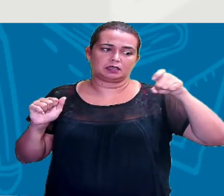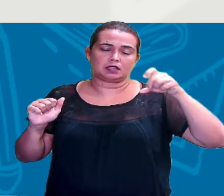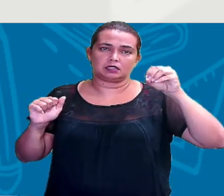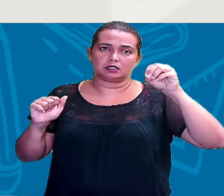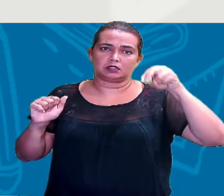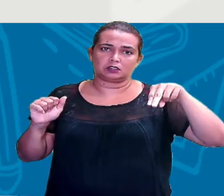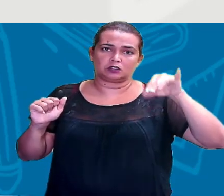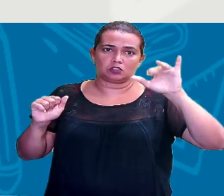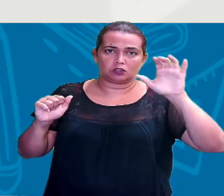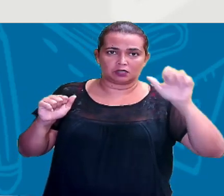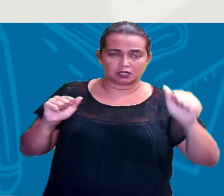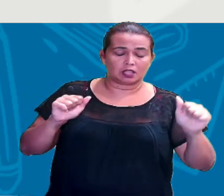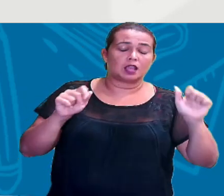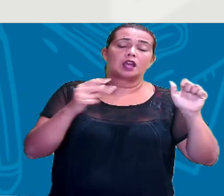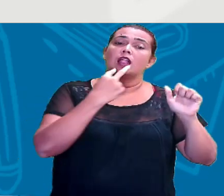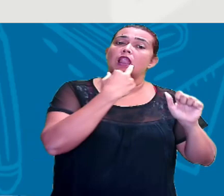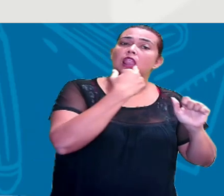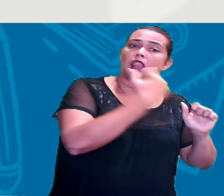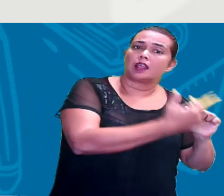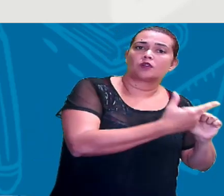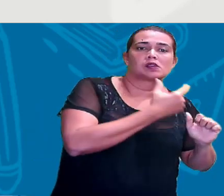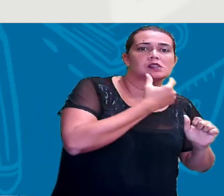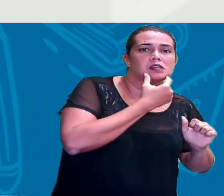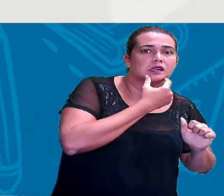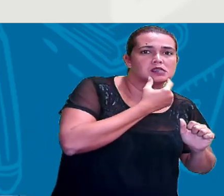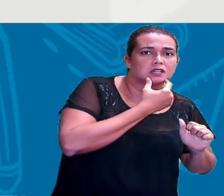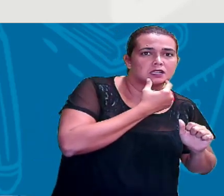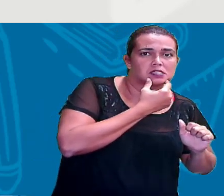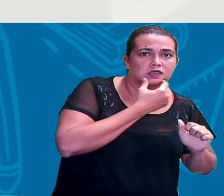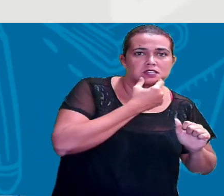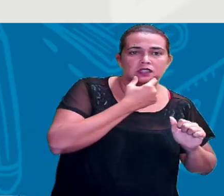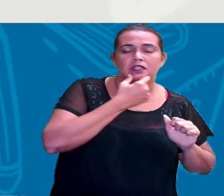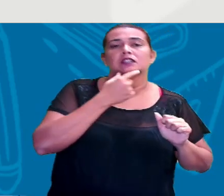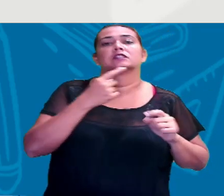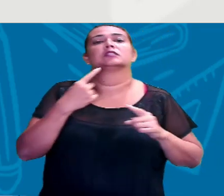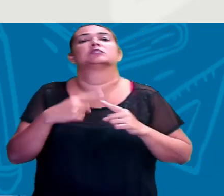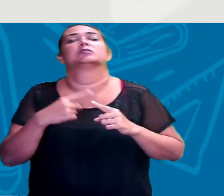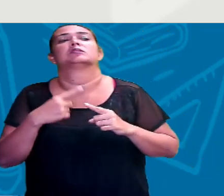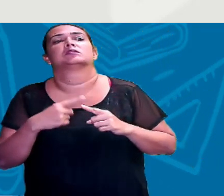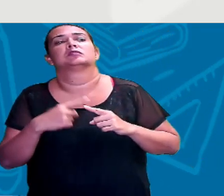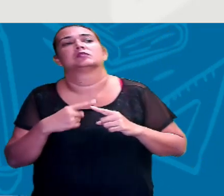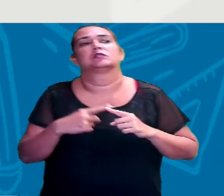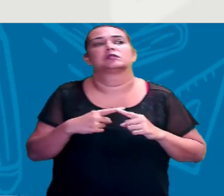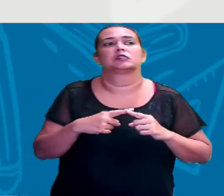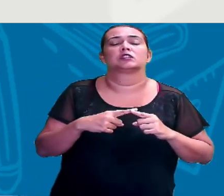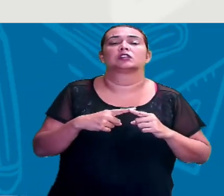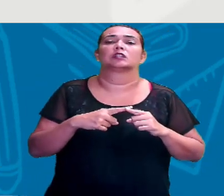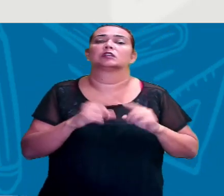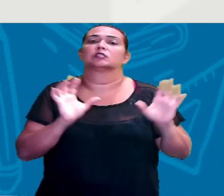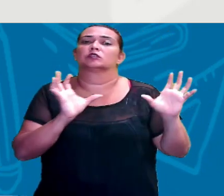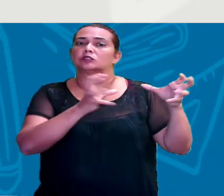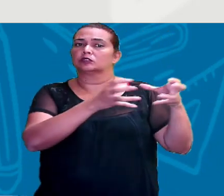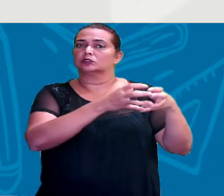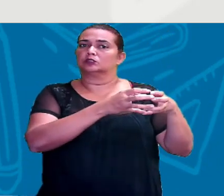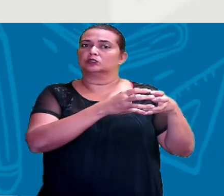diz respeito a um povo que habitava, né, um povo germânico